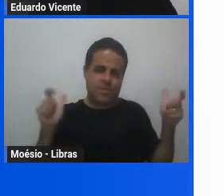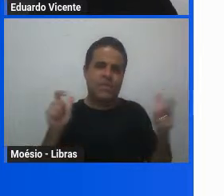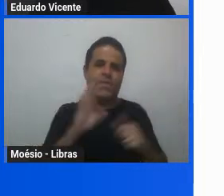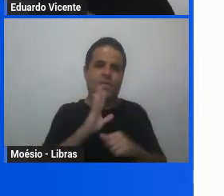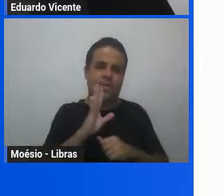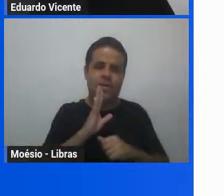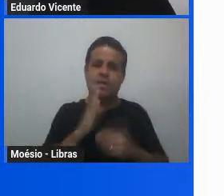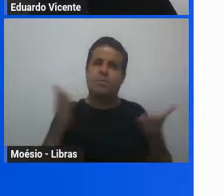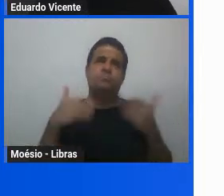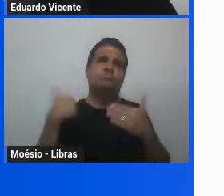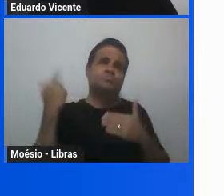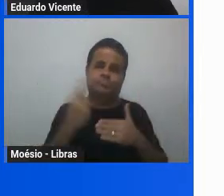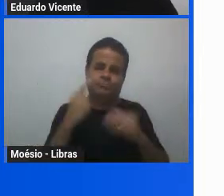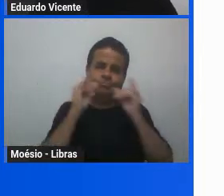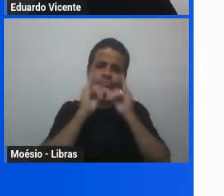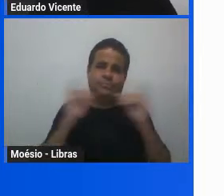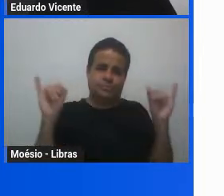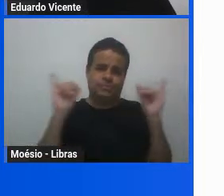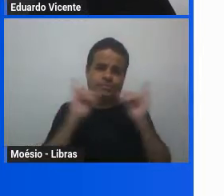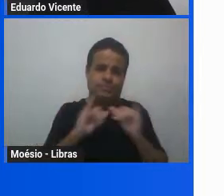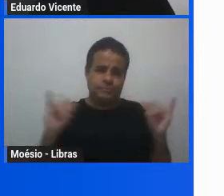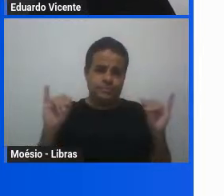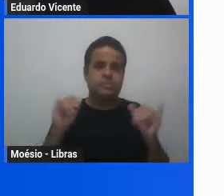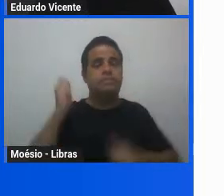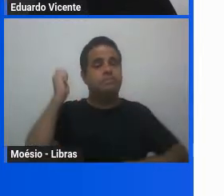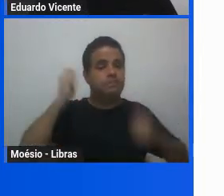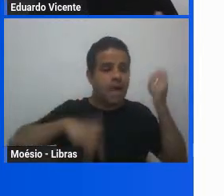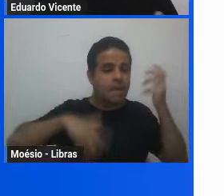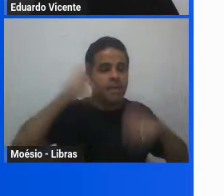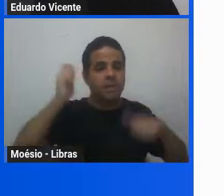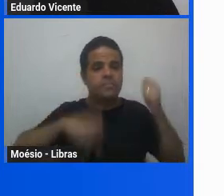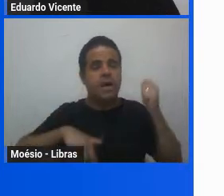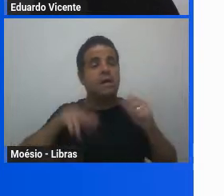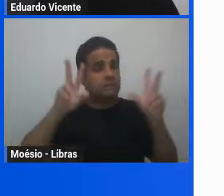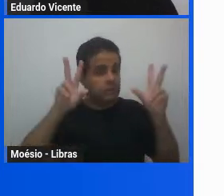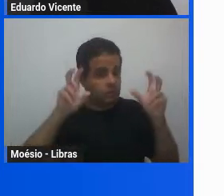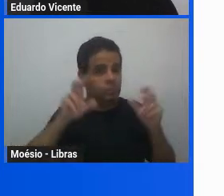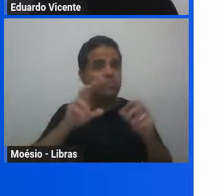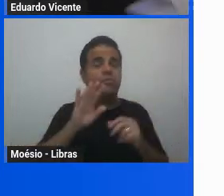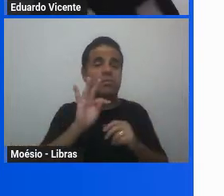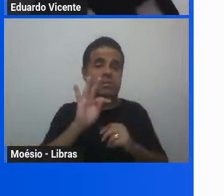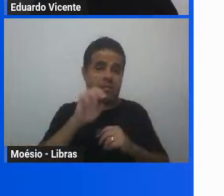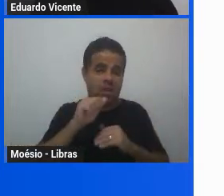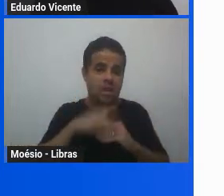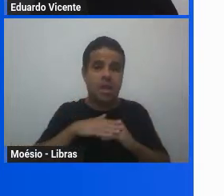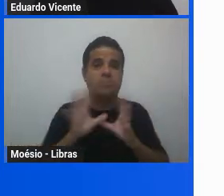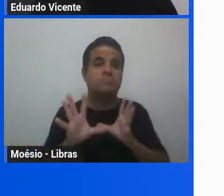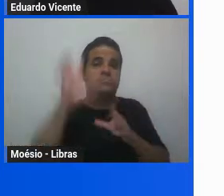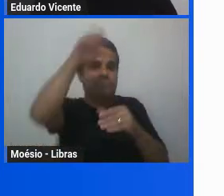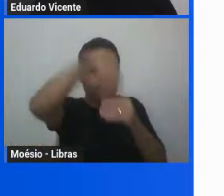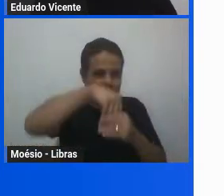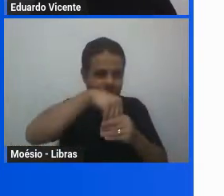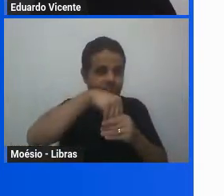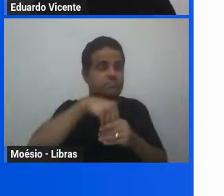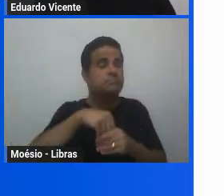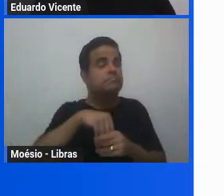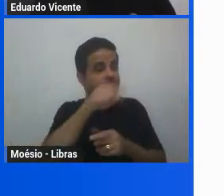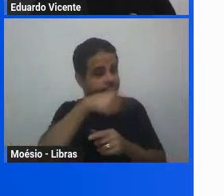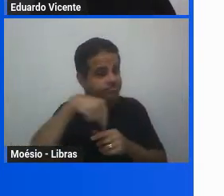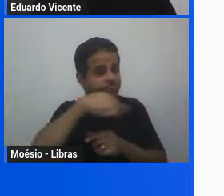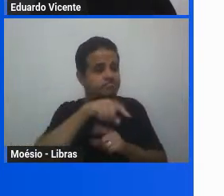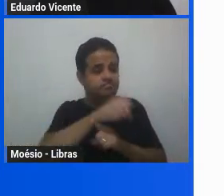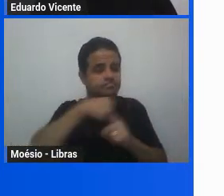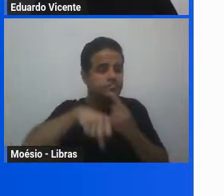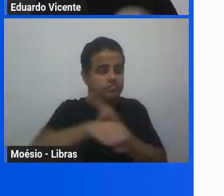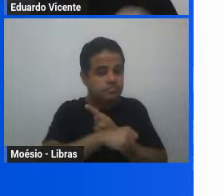vez mais, né? A gente vem se familiarizando, eles estão mais inseridos, mais inclusos, né, na nossa